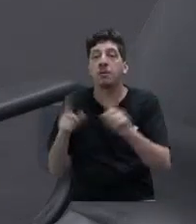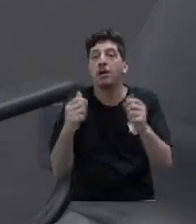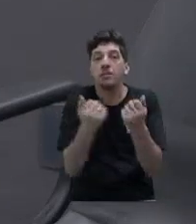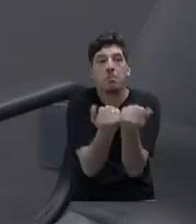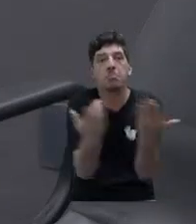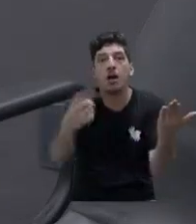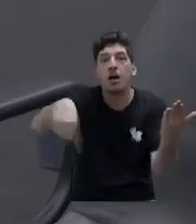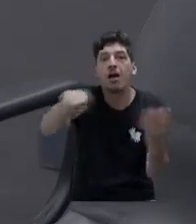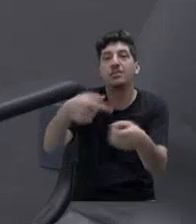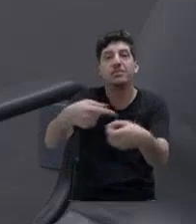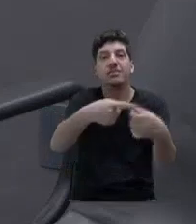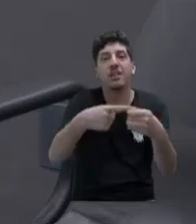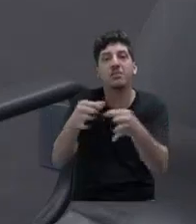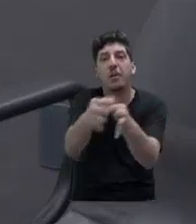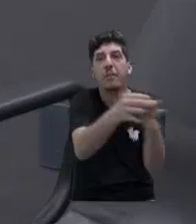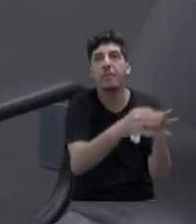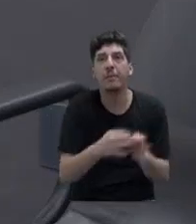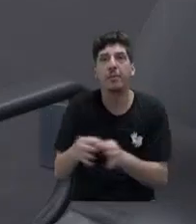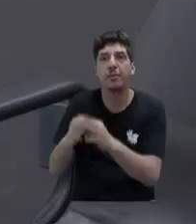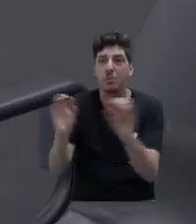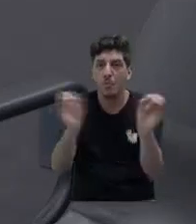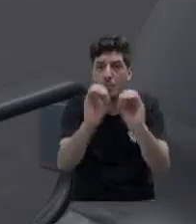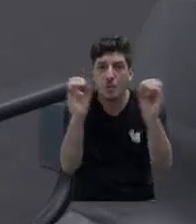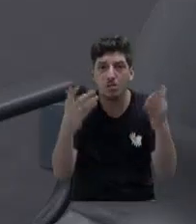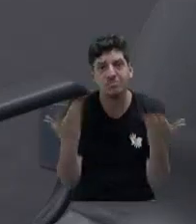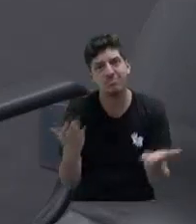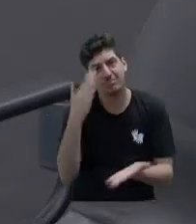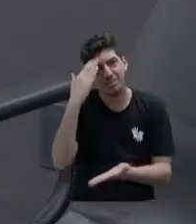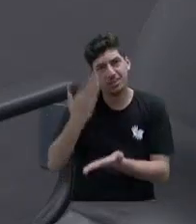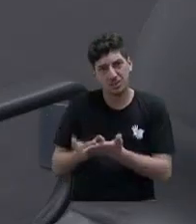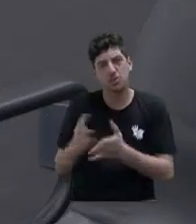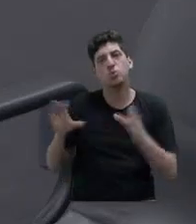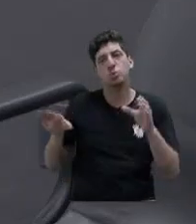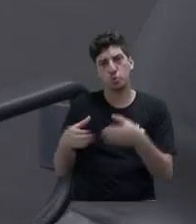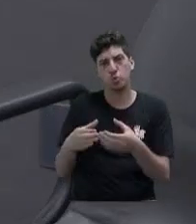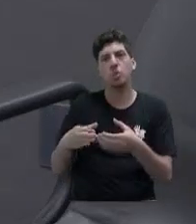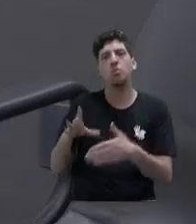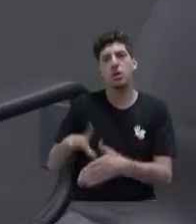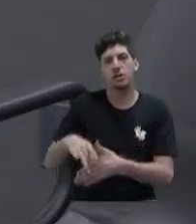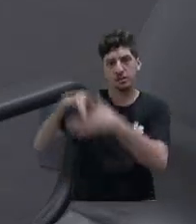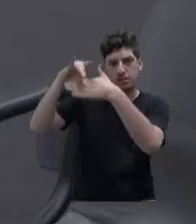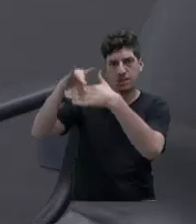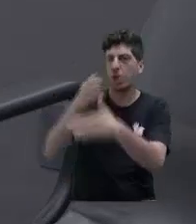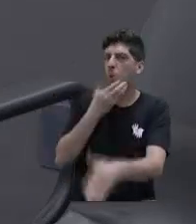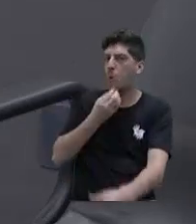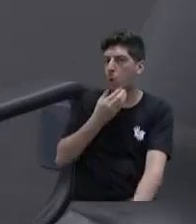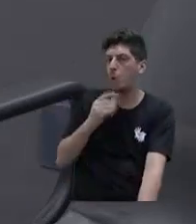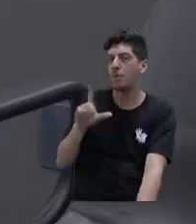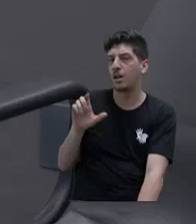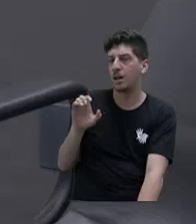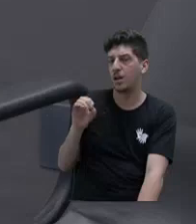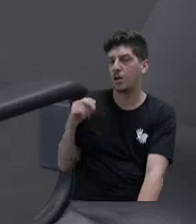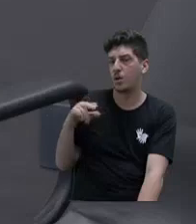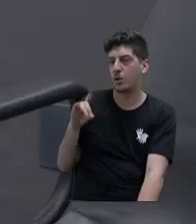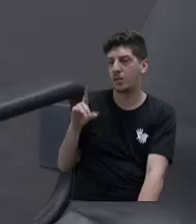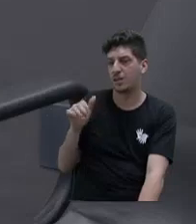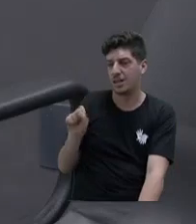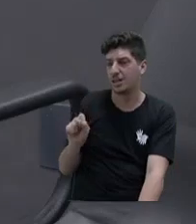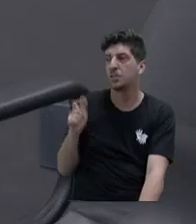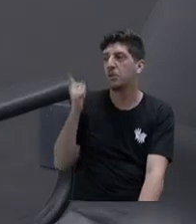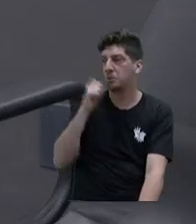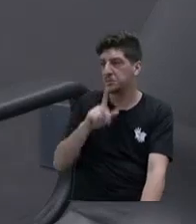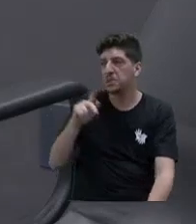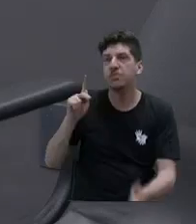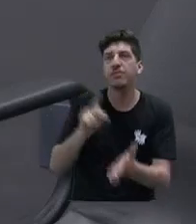muito na equipe liderada pelo Leônidas para destravar esse